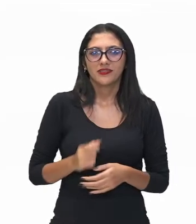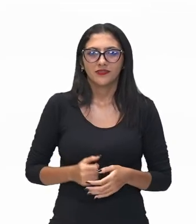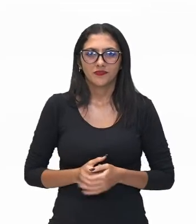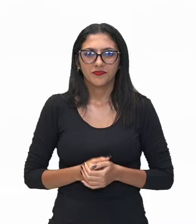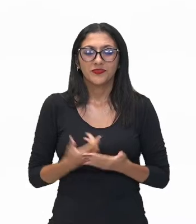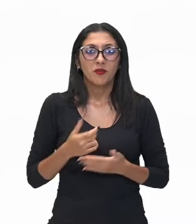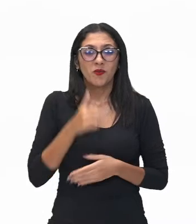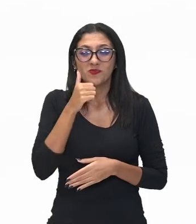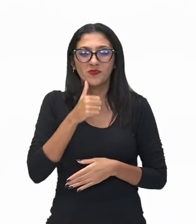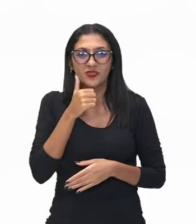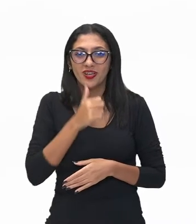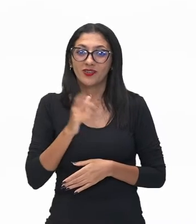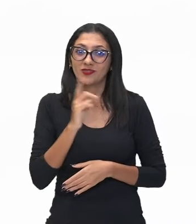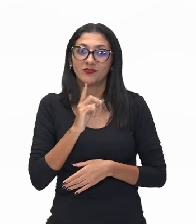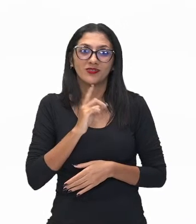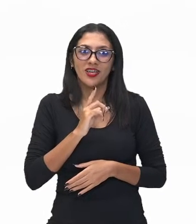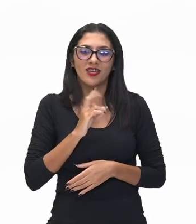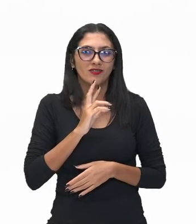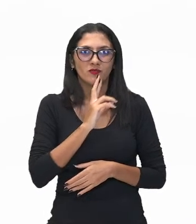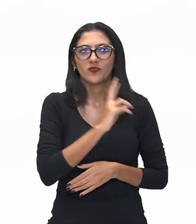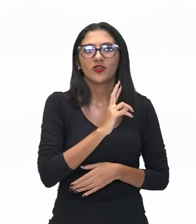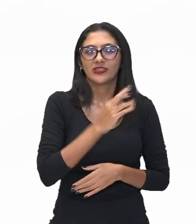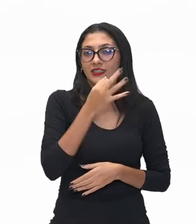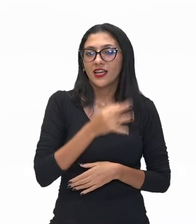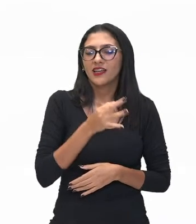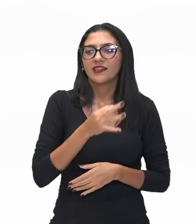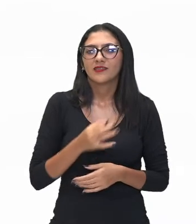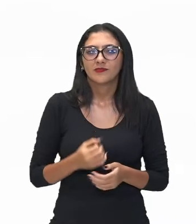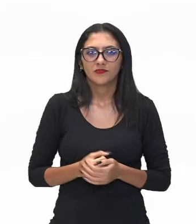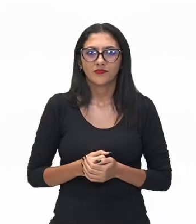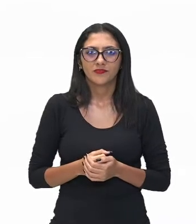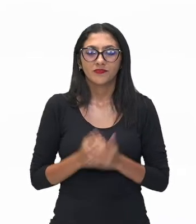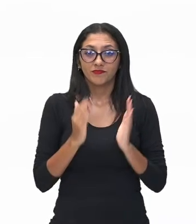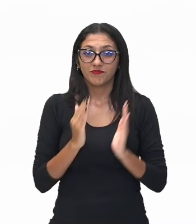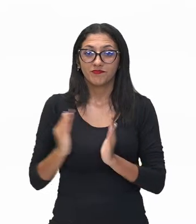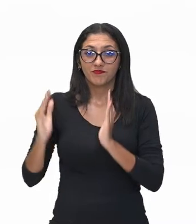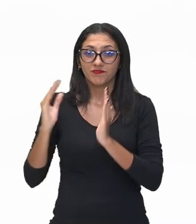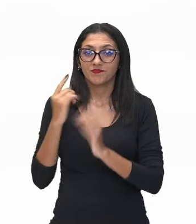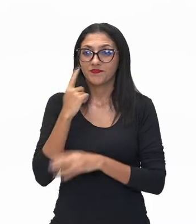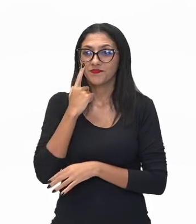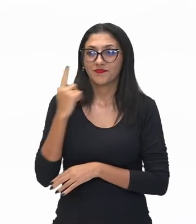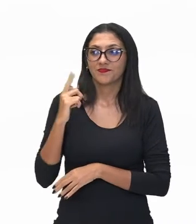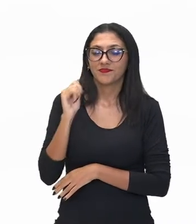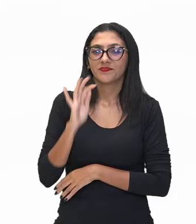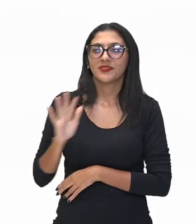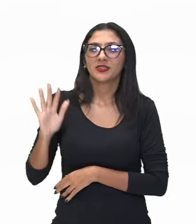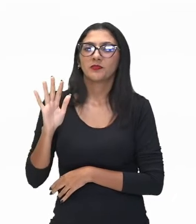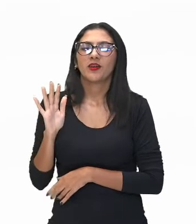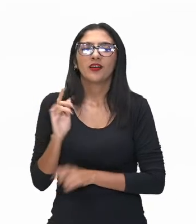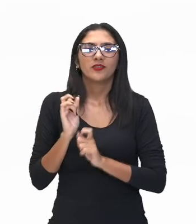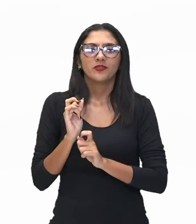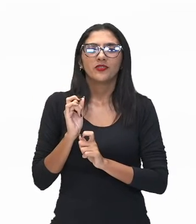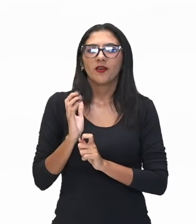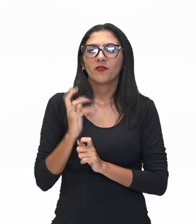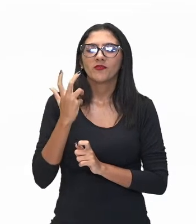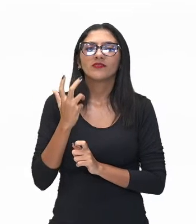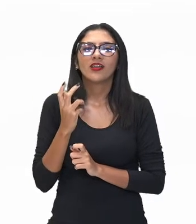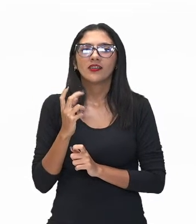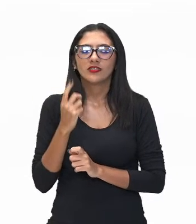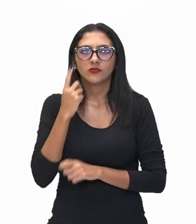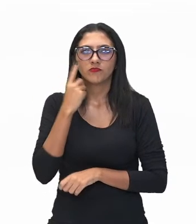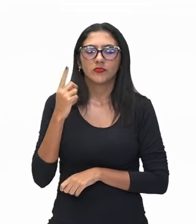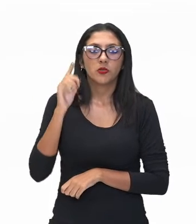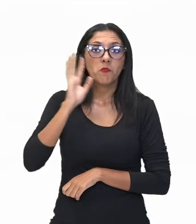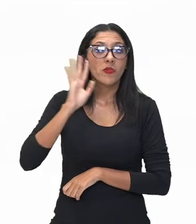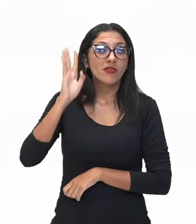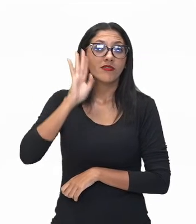não falou, veja que ele está só pensando. E observe como a linguagem não verbal